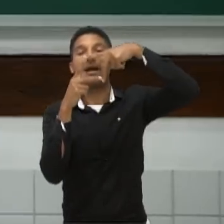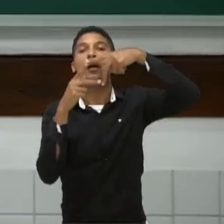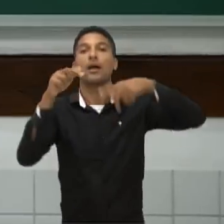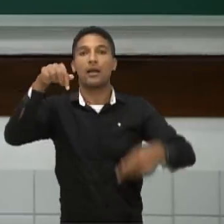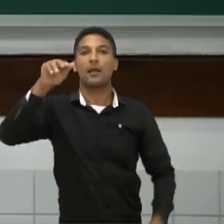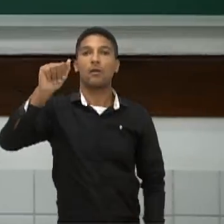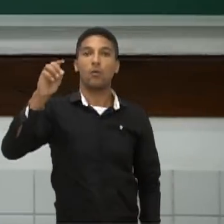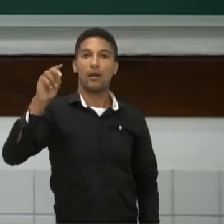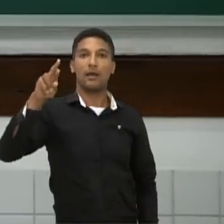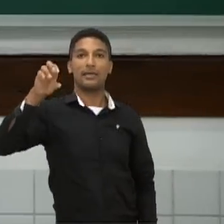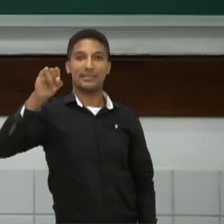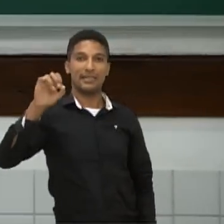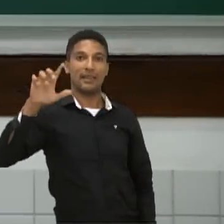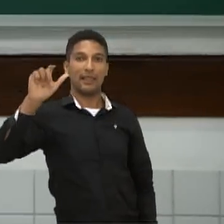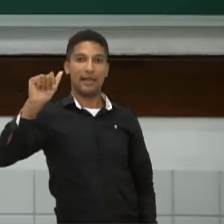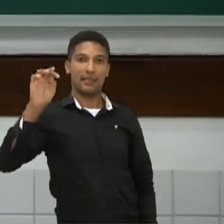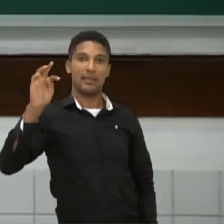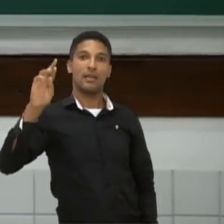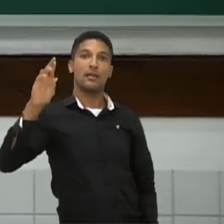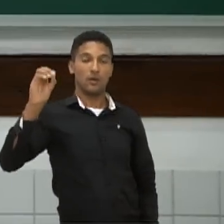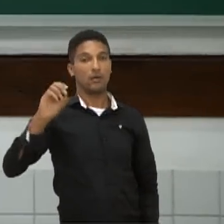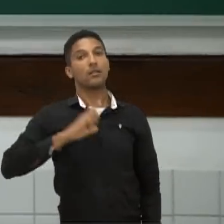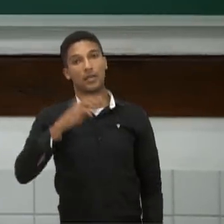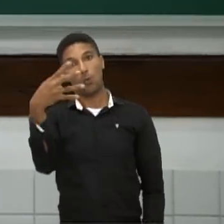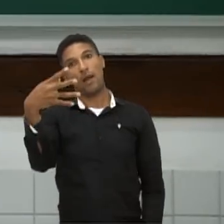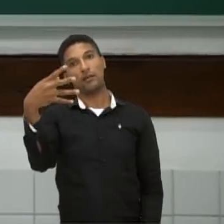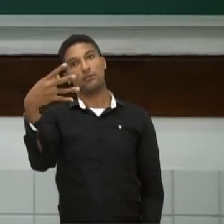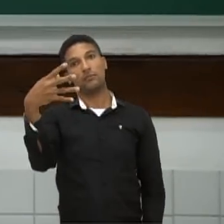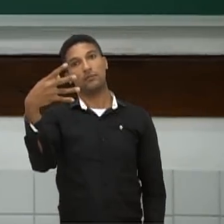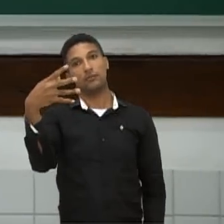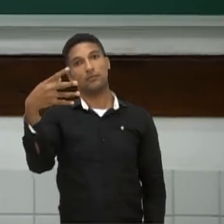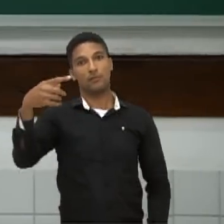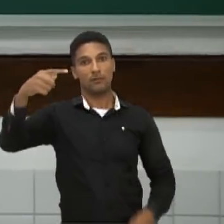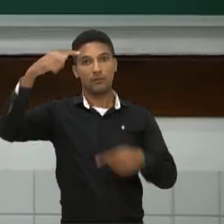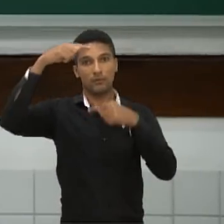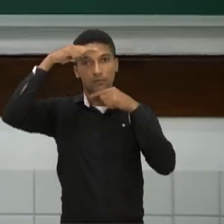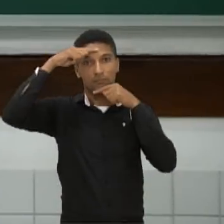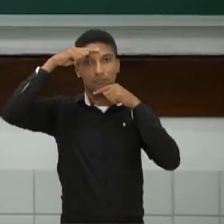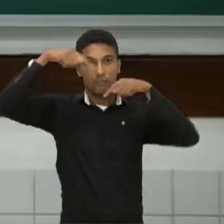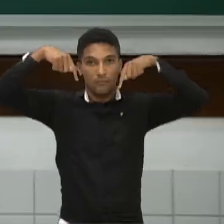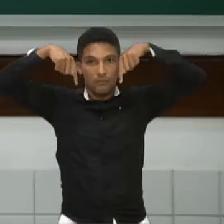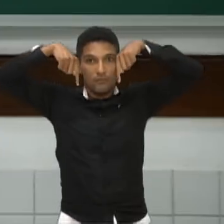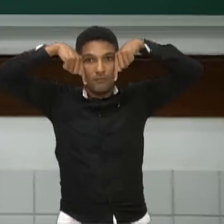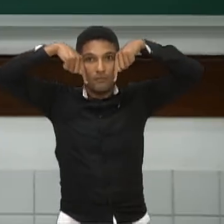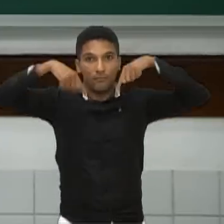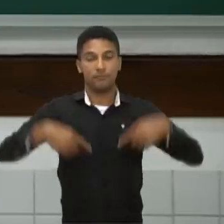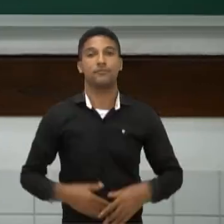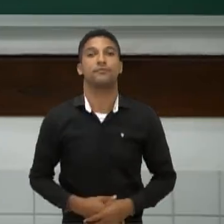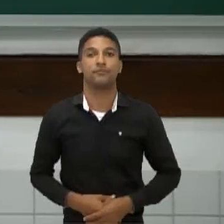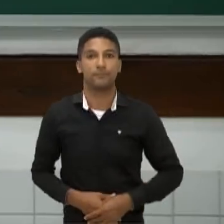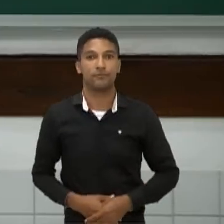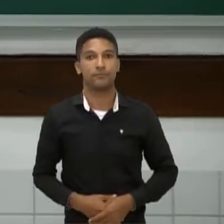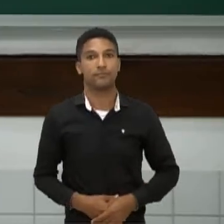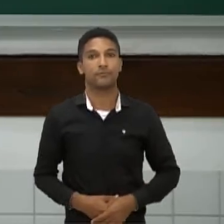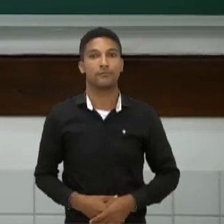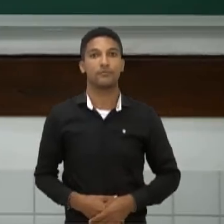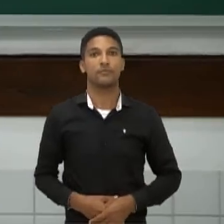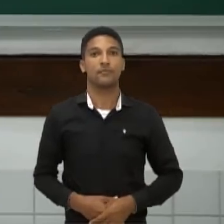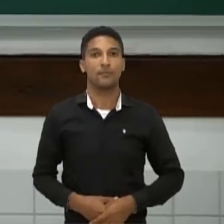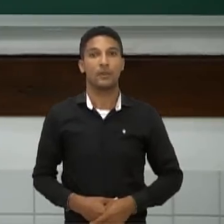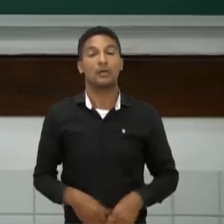dos quadriláteros, mas a gente chama ele de quadrado, porque ele tem as suas especificações. Também o retângulo, que faz parte da família